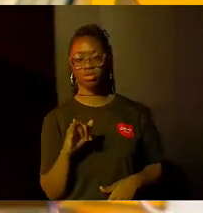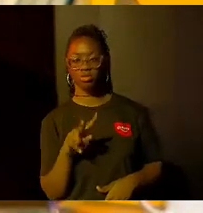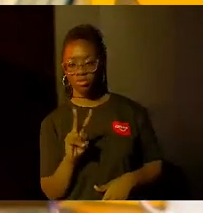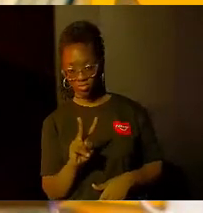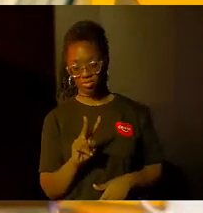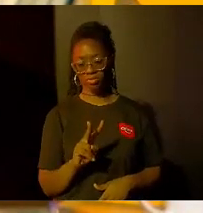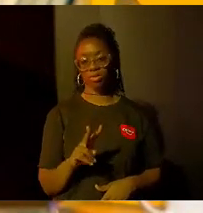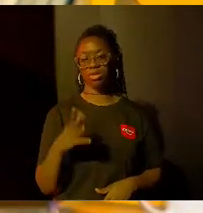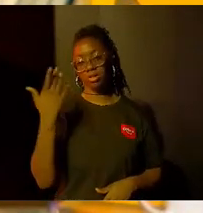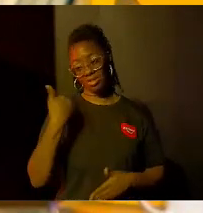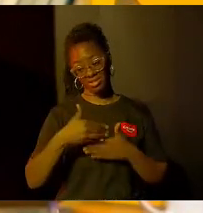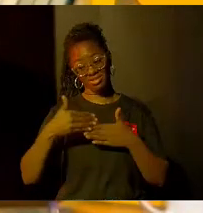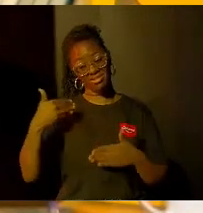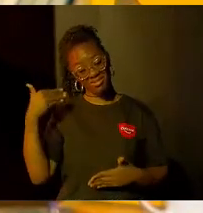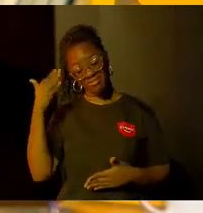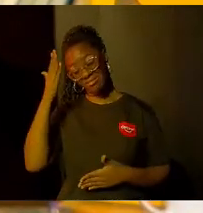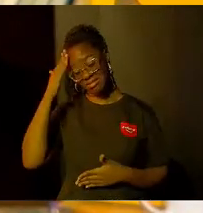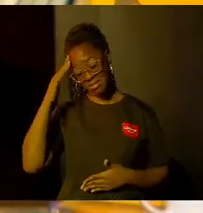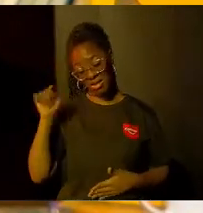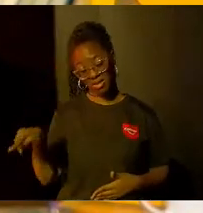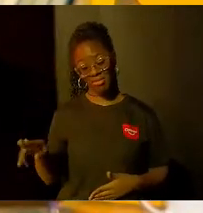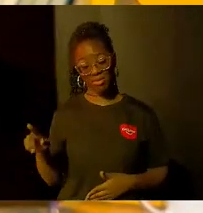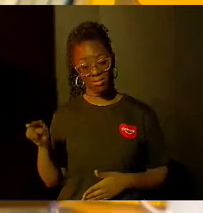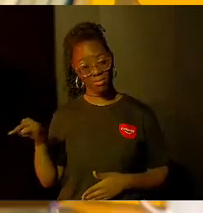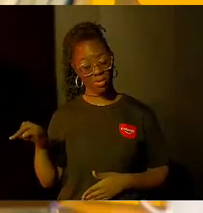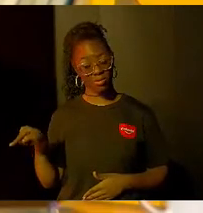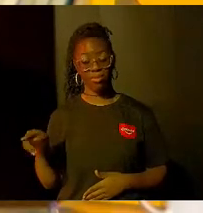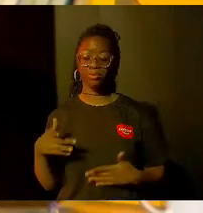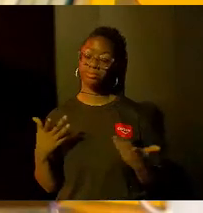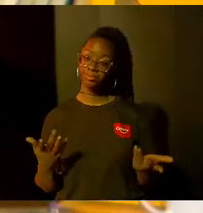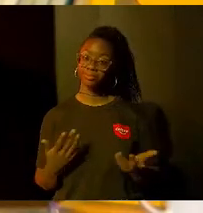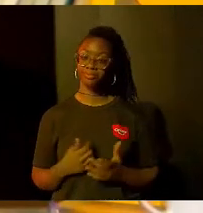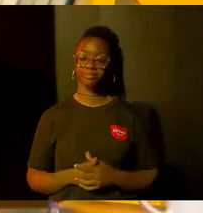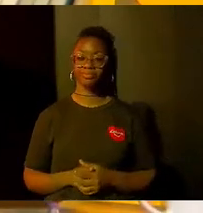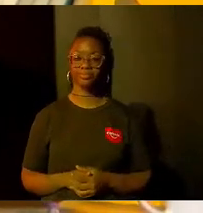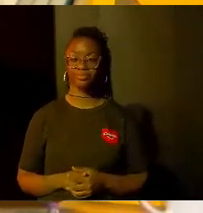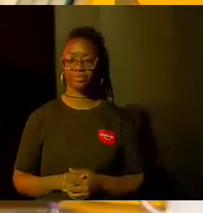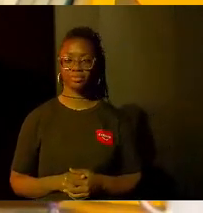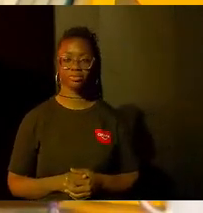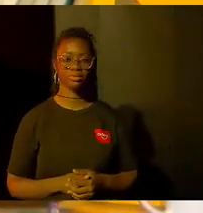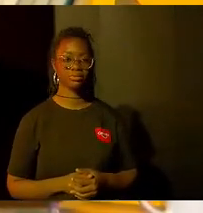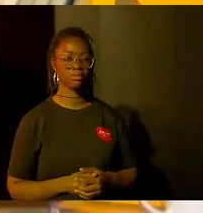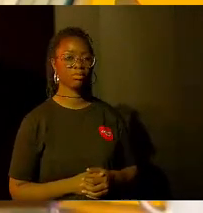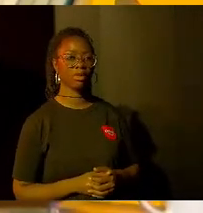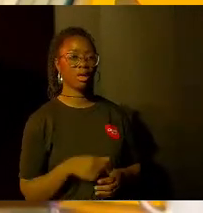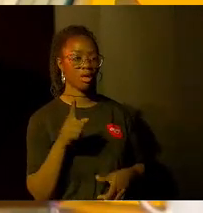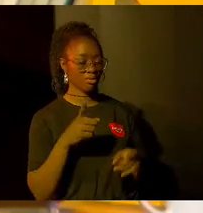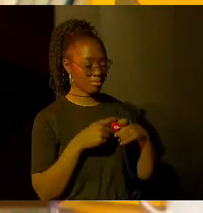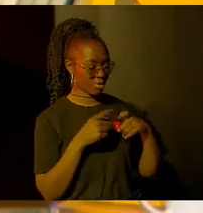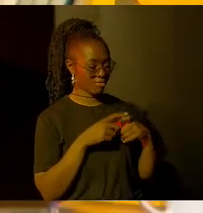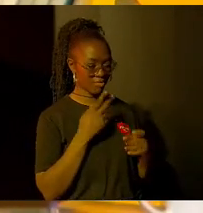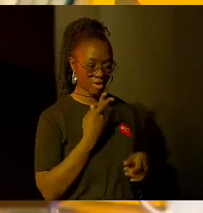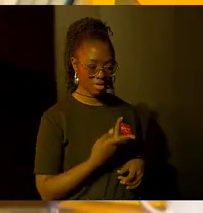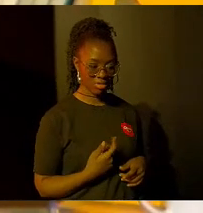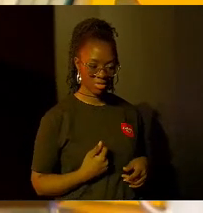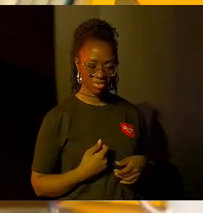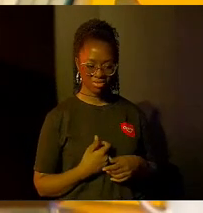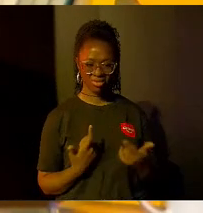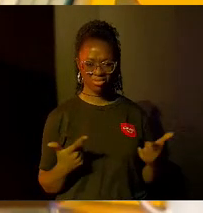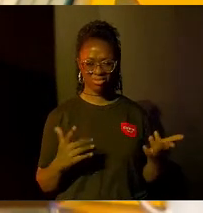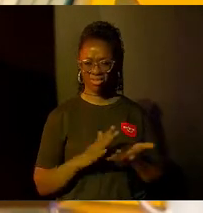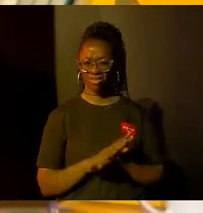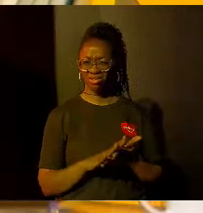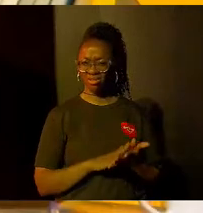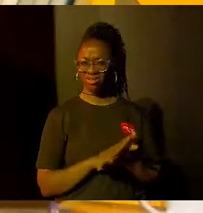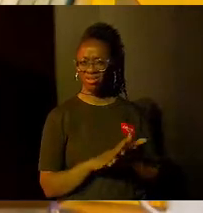do meu irmão e o meu analista chegou uma hora desse João eu não tenho mais nada para te dizer